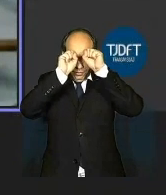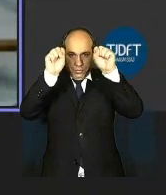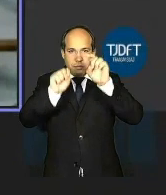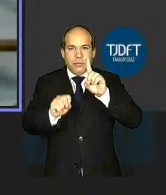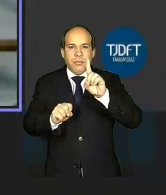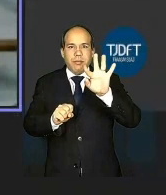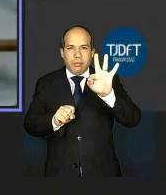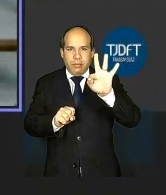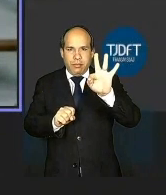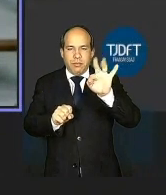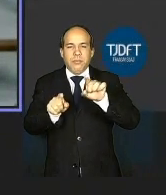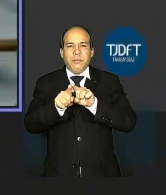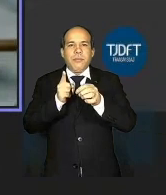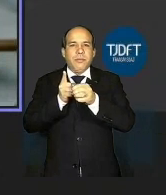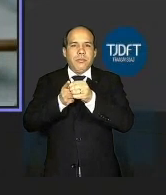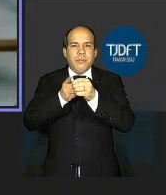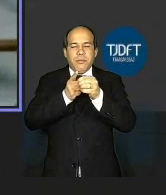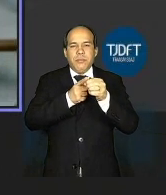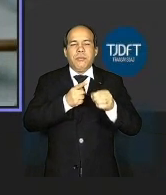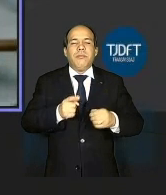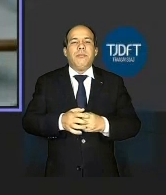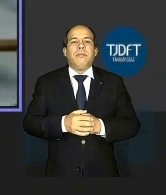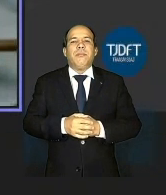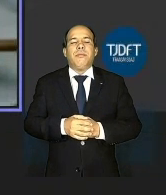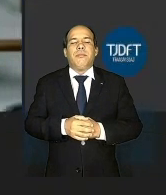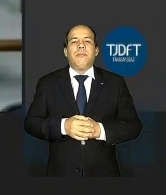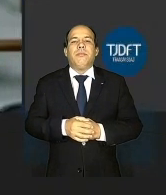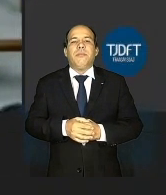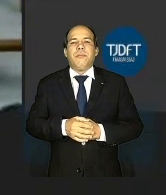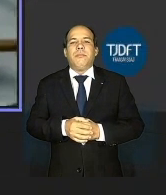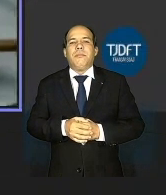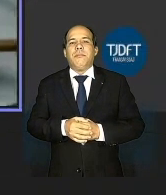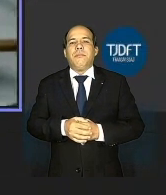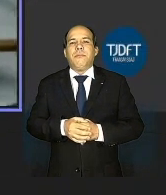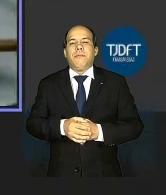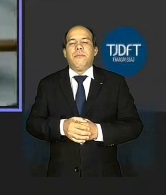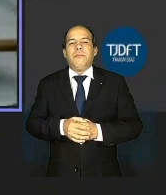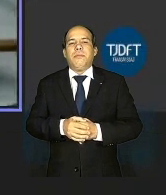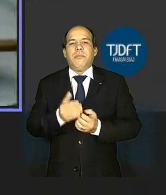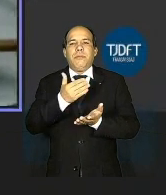de Justiça do Distrito Federal e Territórios.